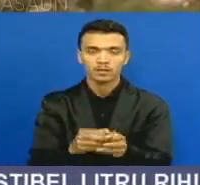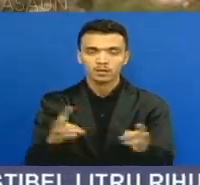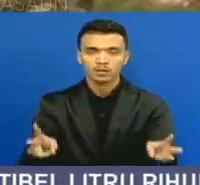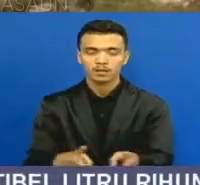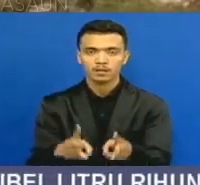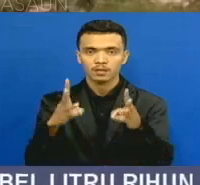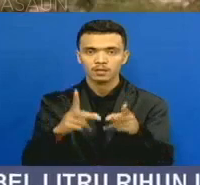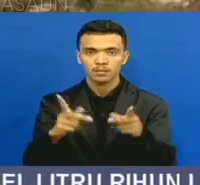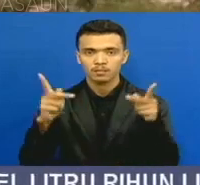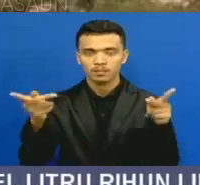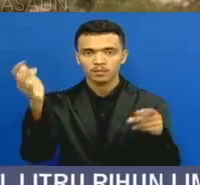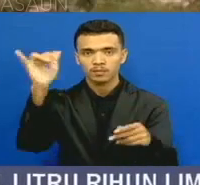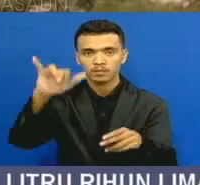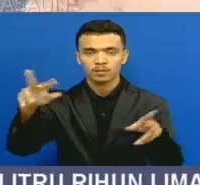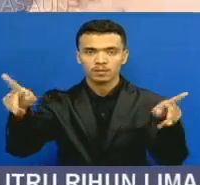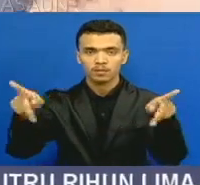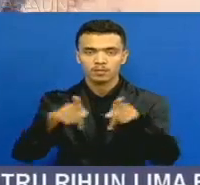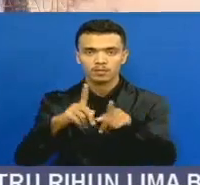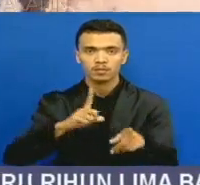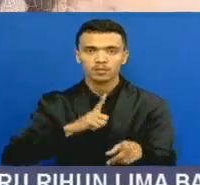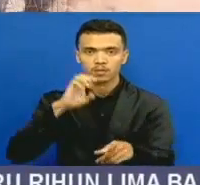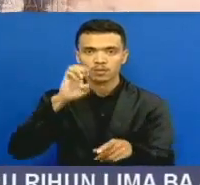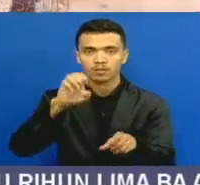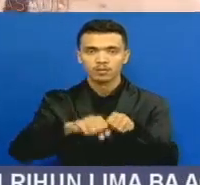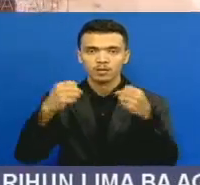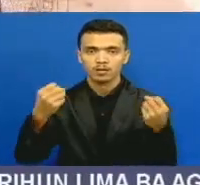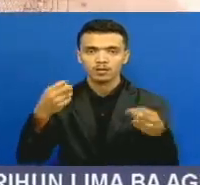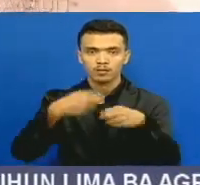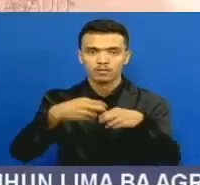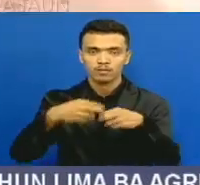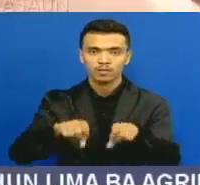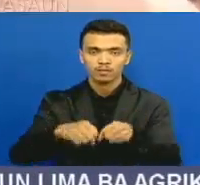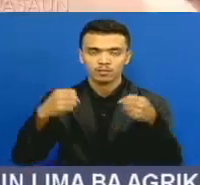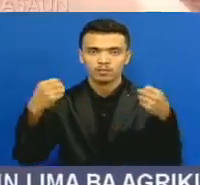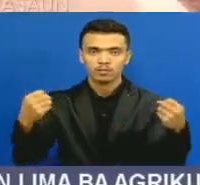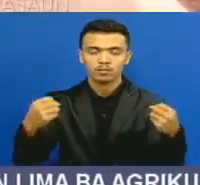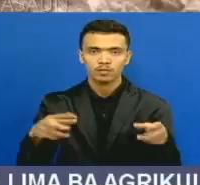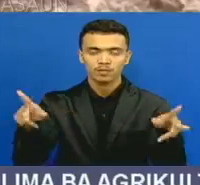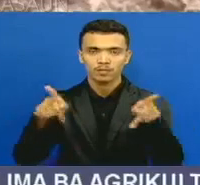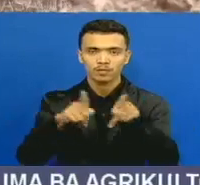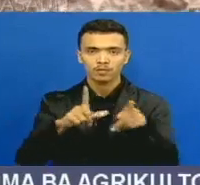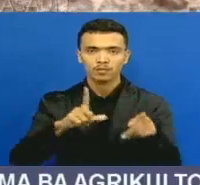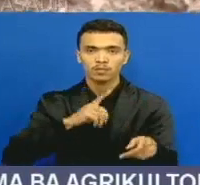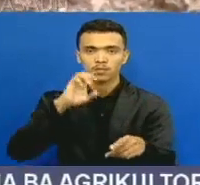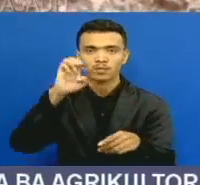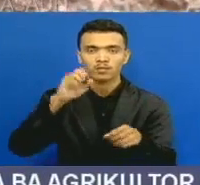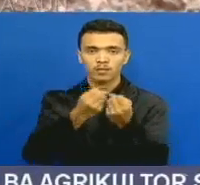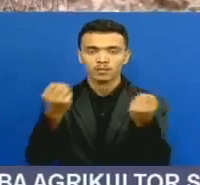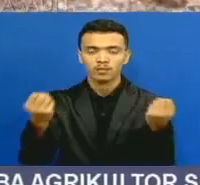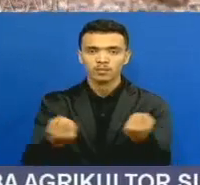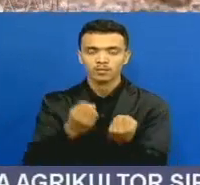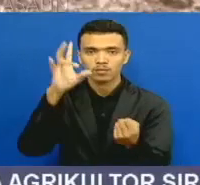estrada pública sira iha posto Lekidoe, at no ameaça bakoto. Posto Lekidoe composto husi suku